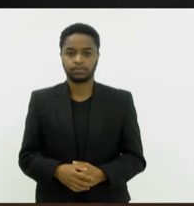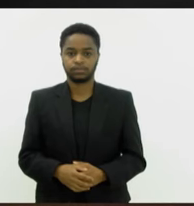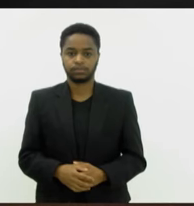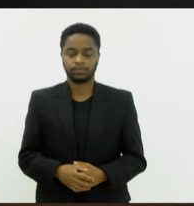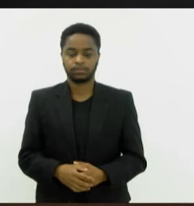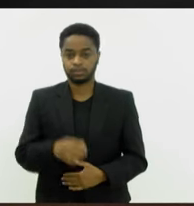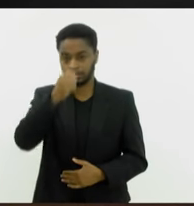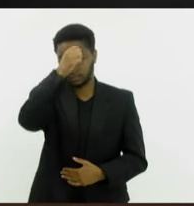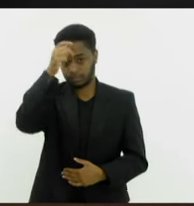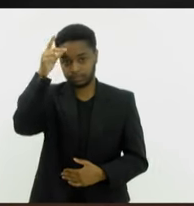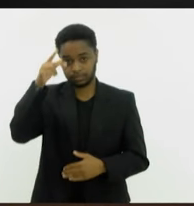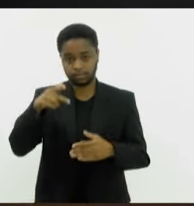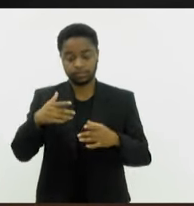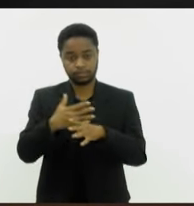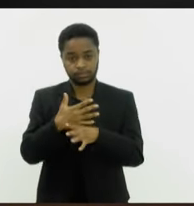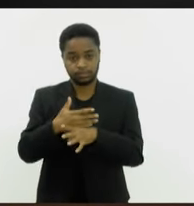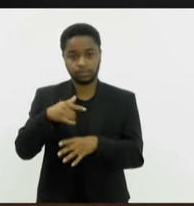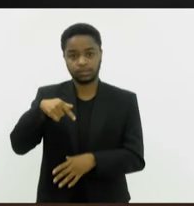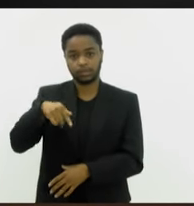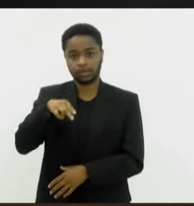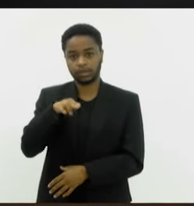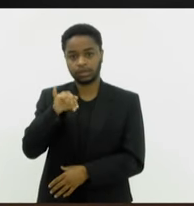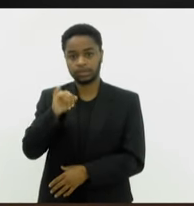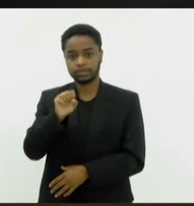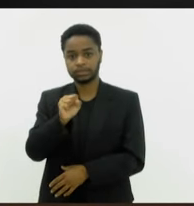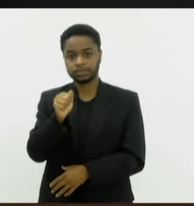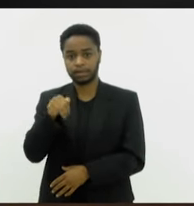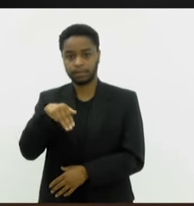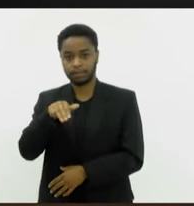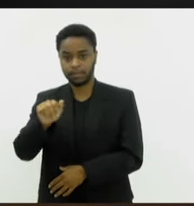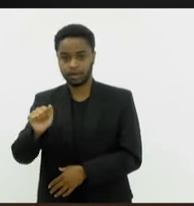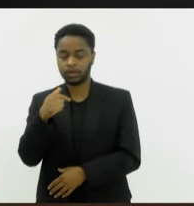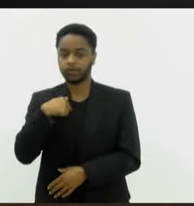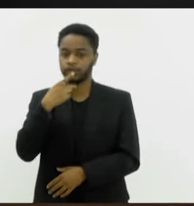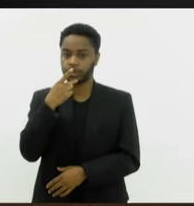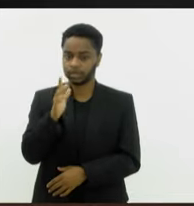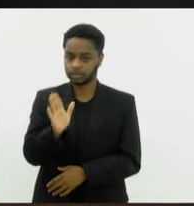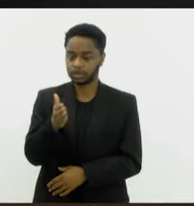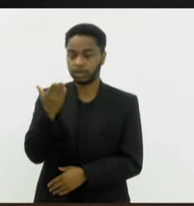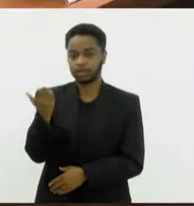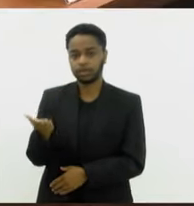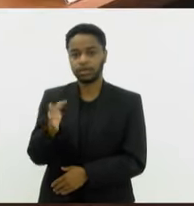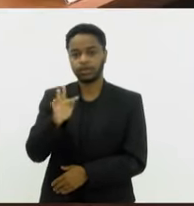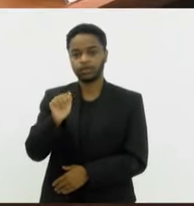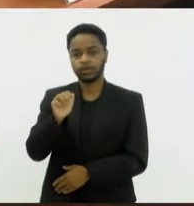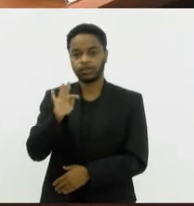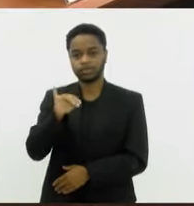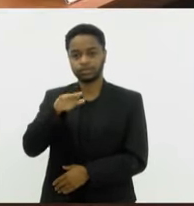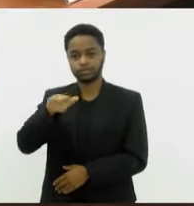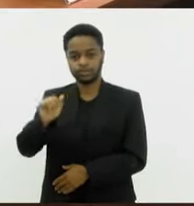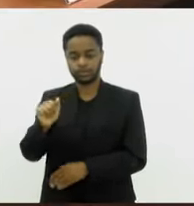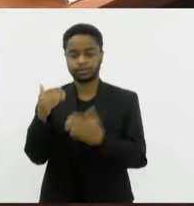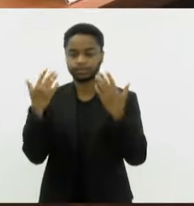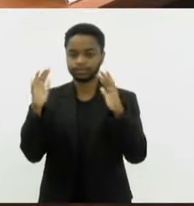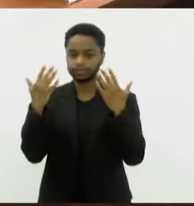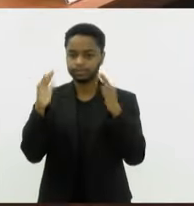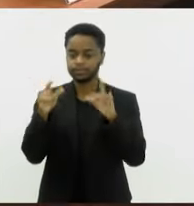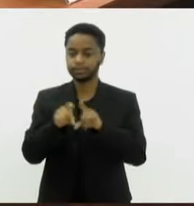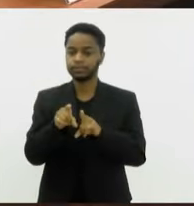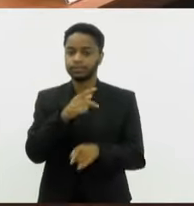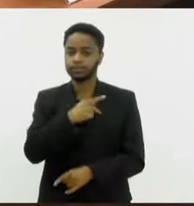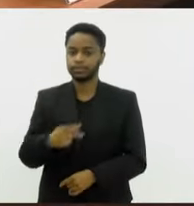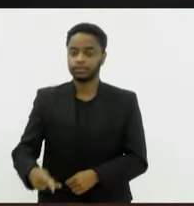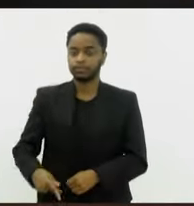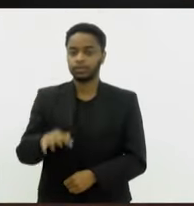a prefeita do município de quam que eu já citei a Fátima e Pacheco a presidente da